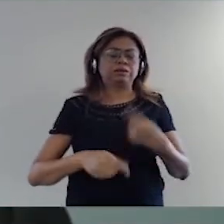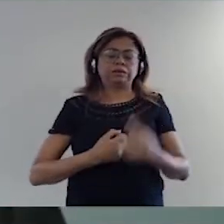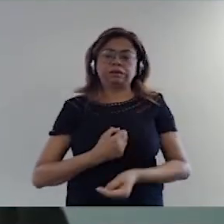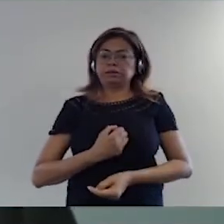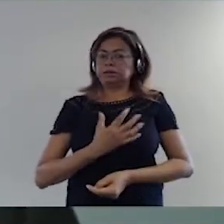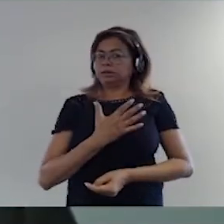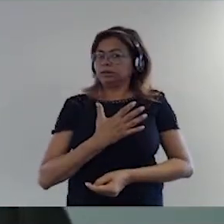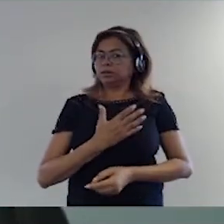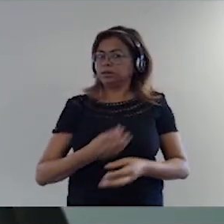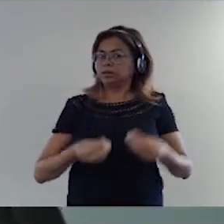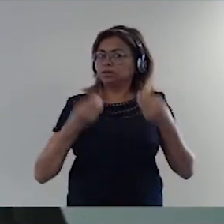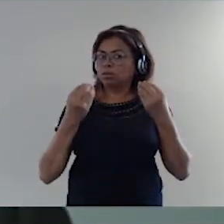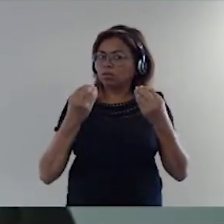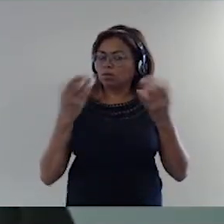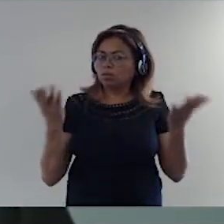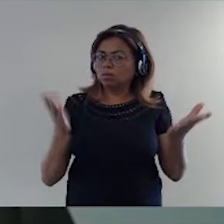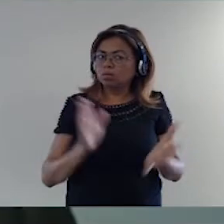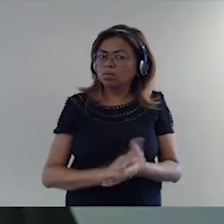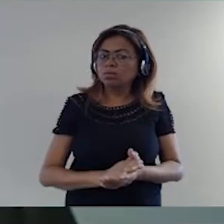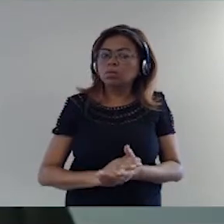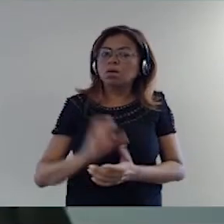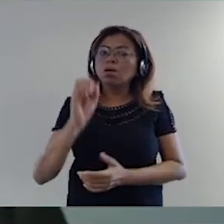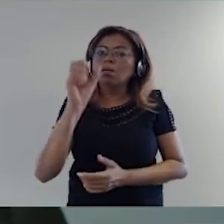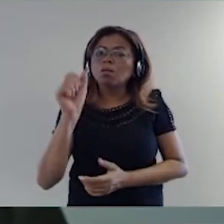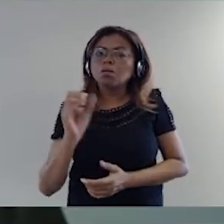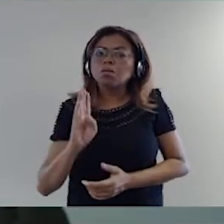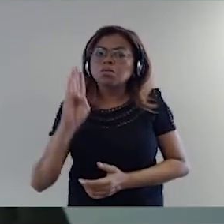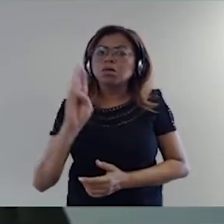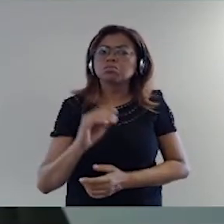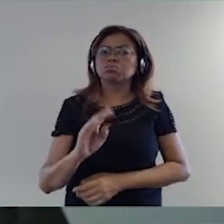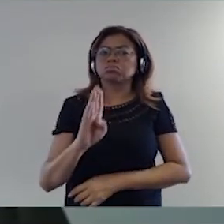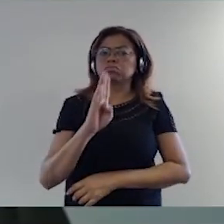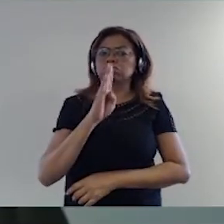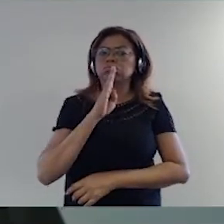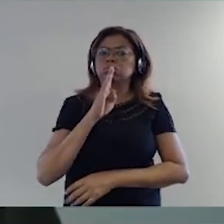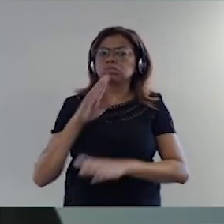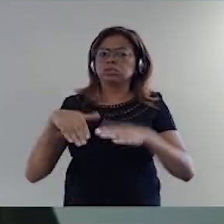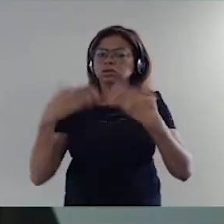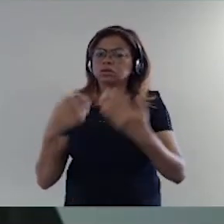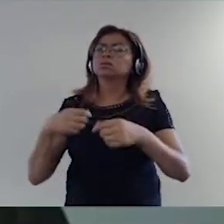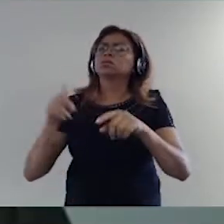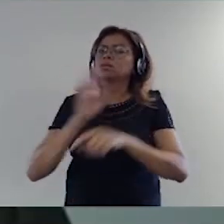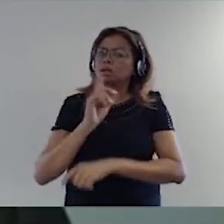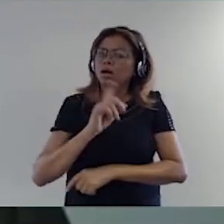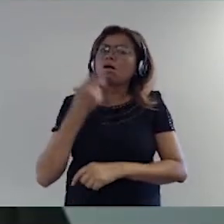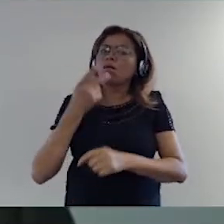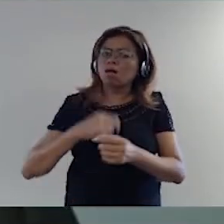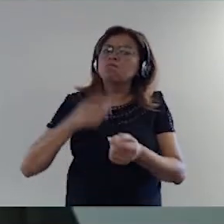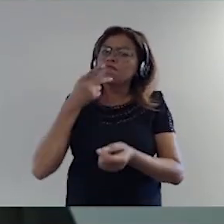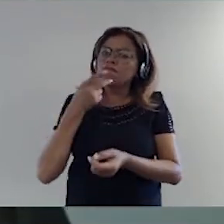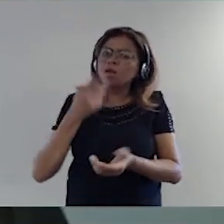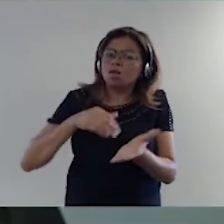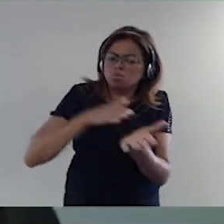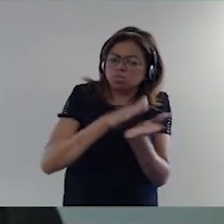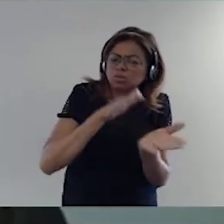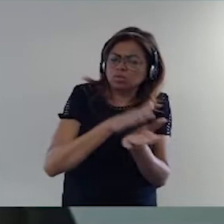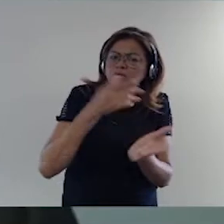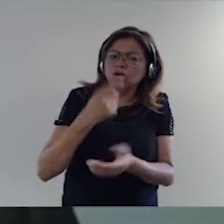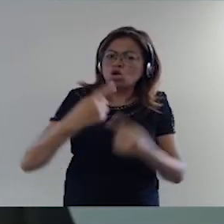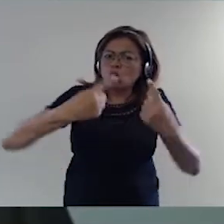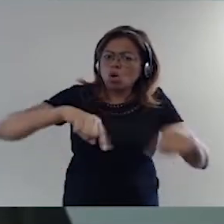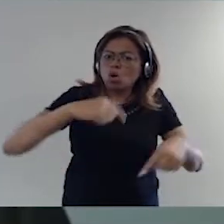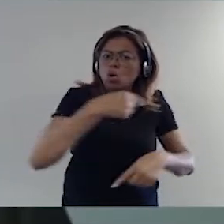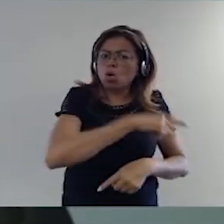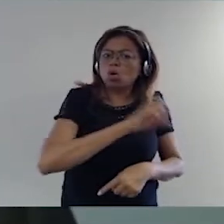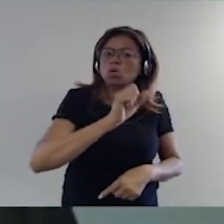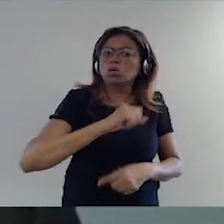decoro, e eis porque a OAB não se quedou silente e fez uma nota de repúdio em relação àquele comportamento